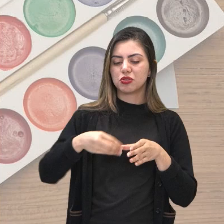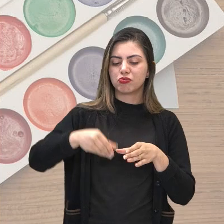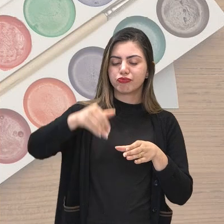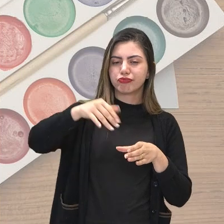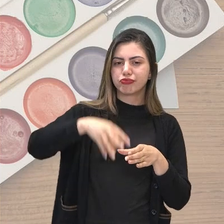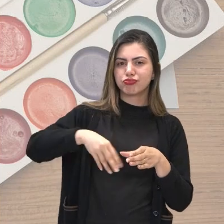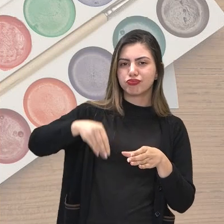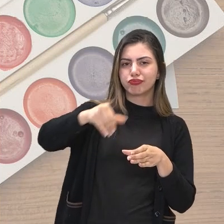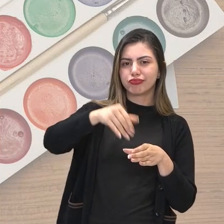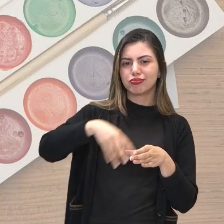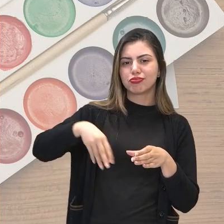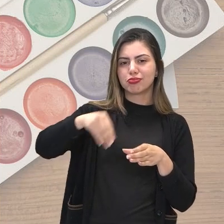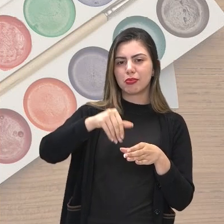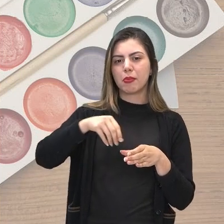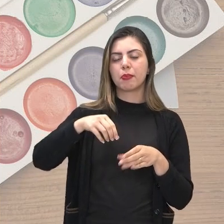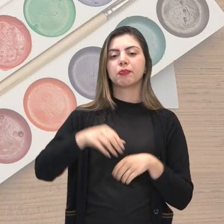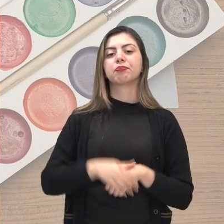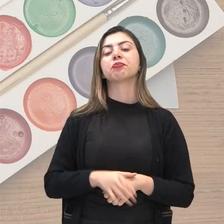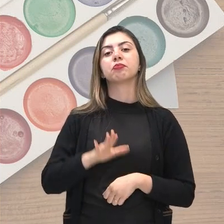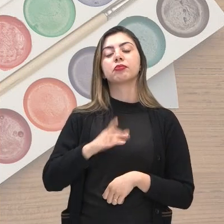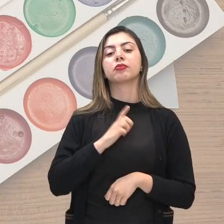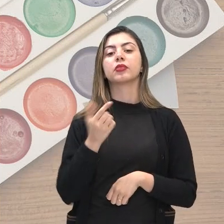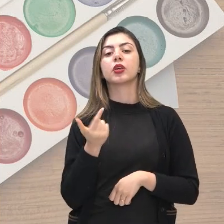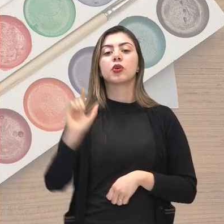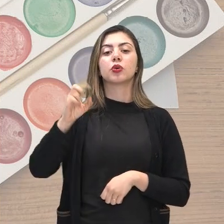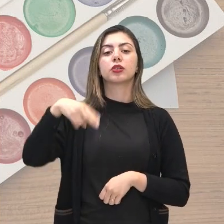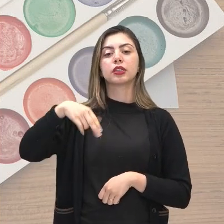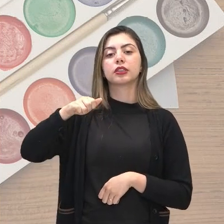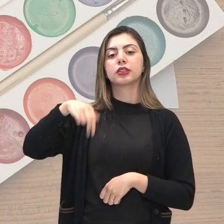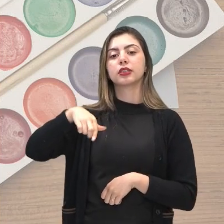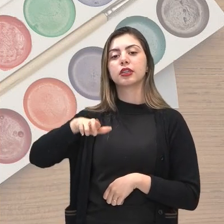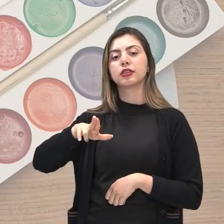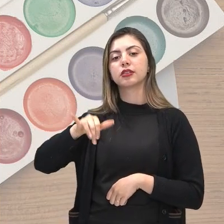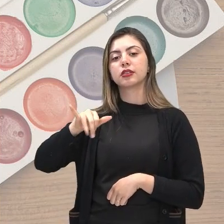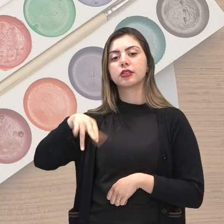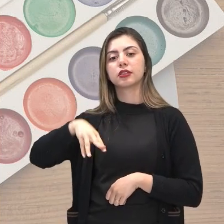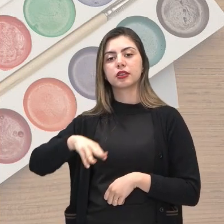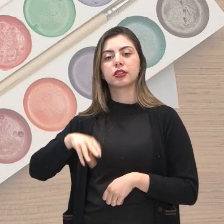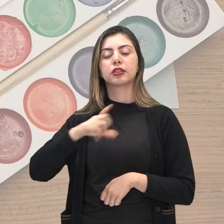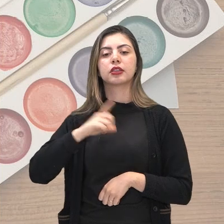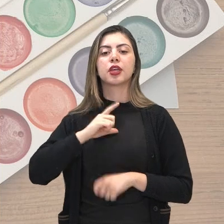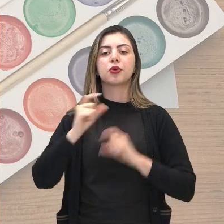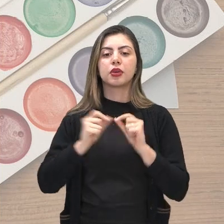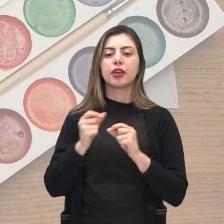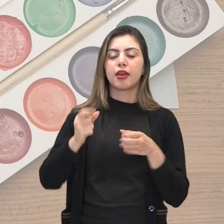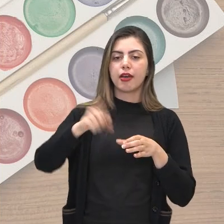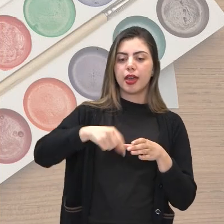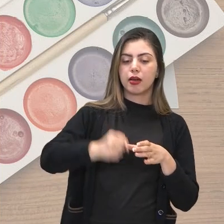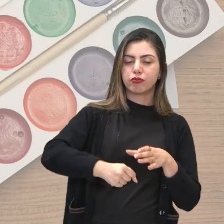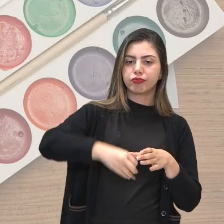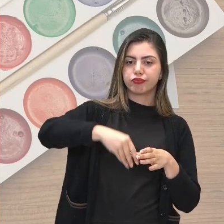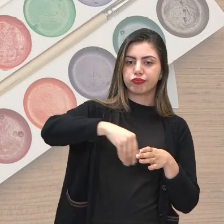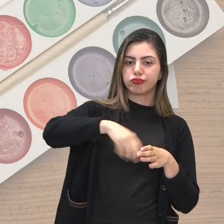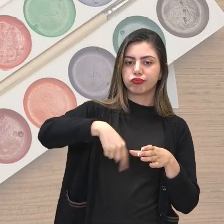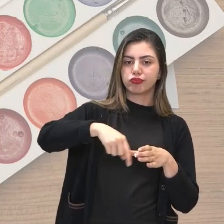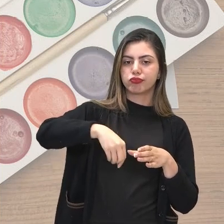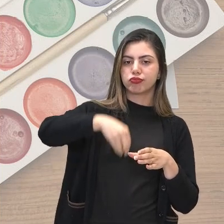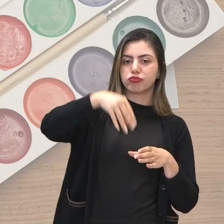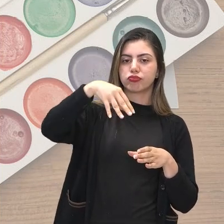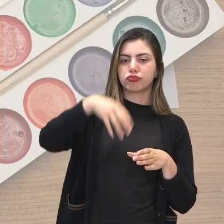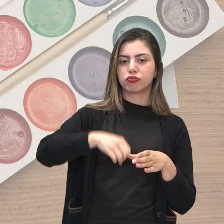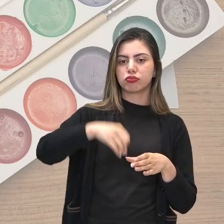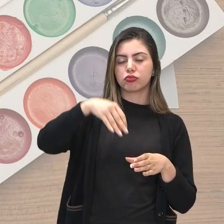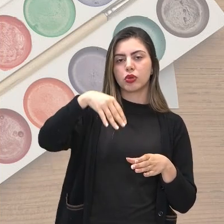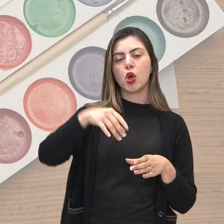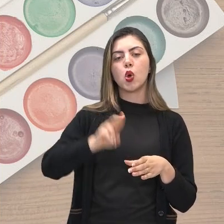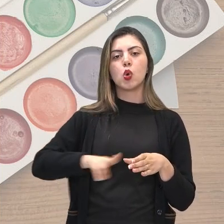pastosa. Temos também a tinta nanquim, que ela passa a ser mais líquida, e ela também era muito utilizada para